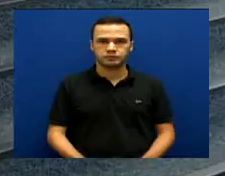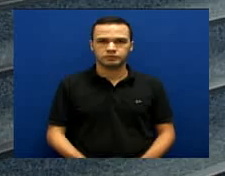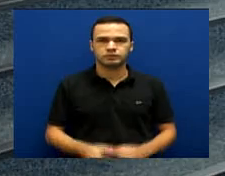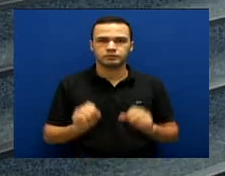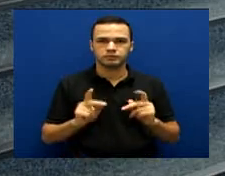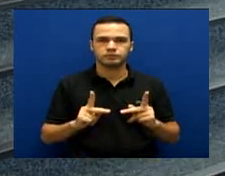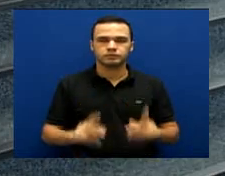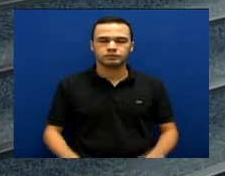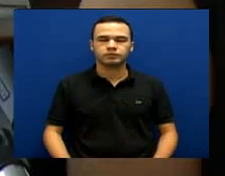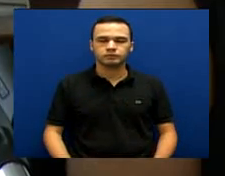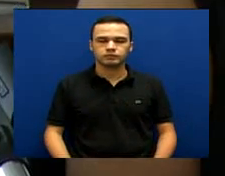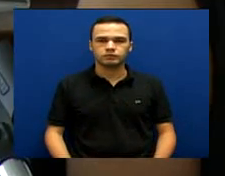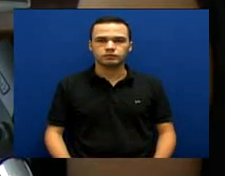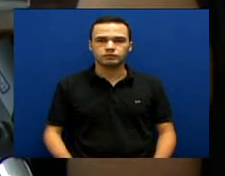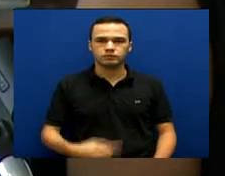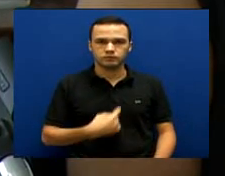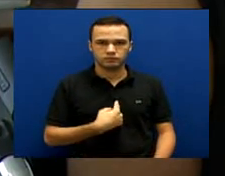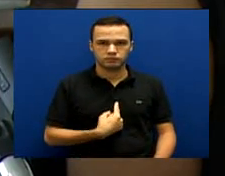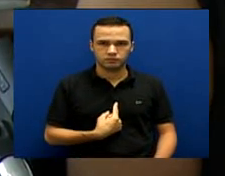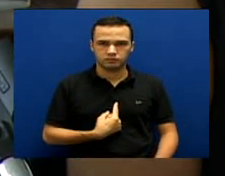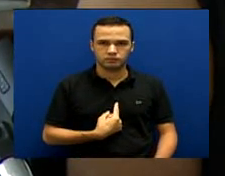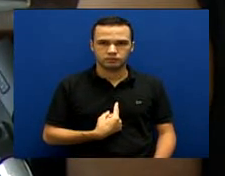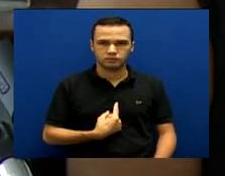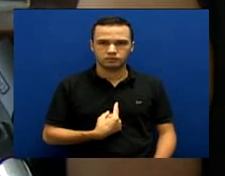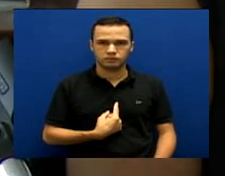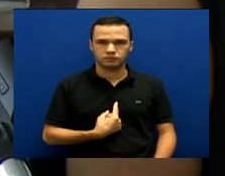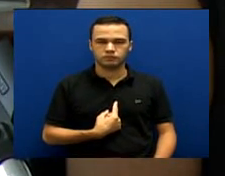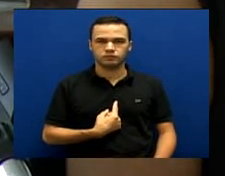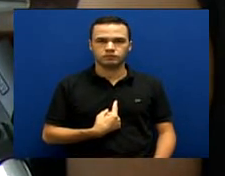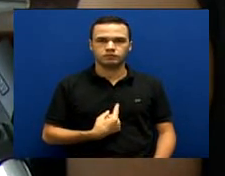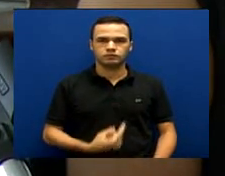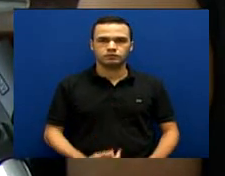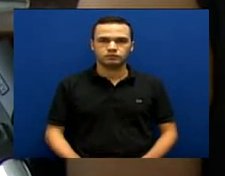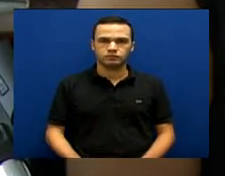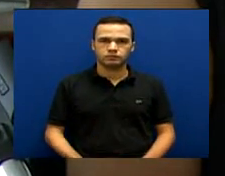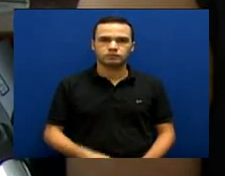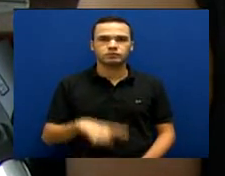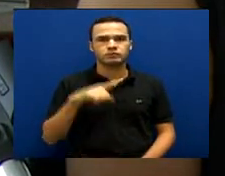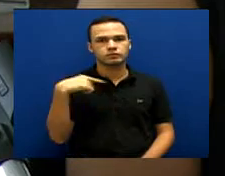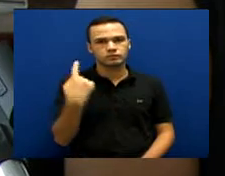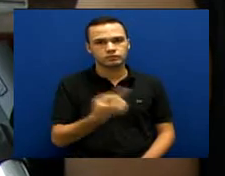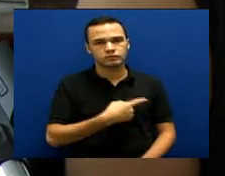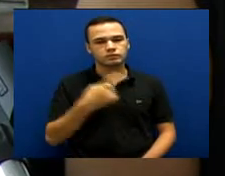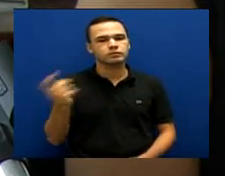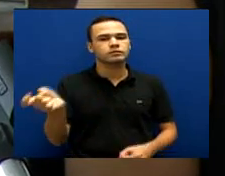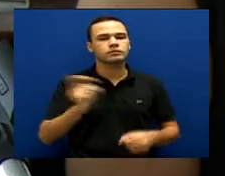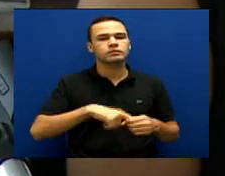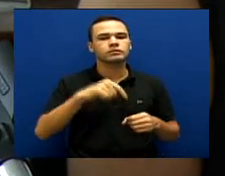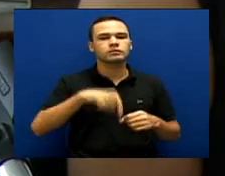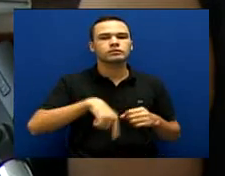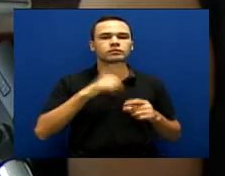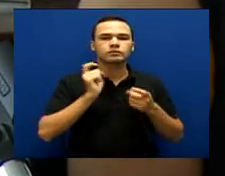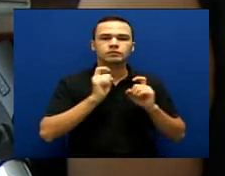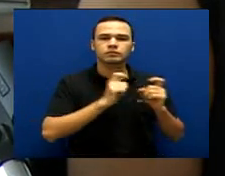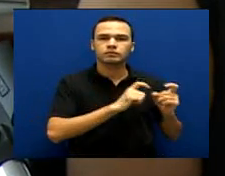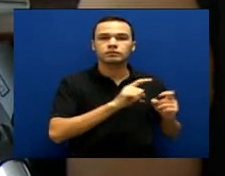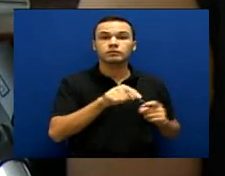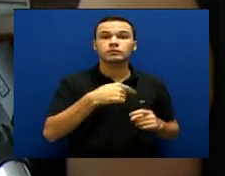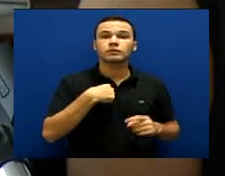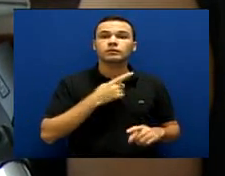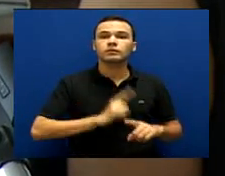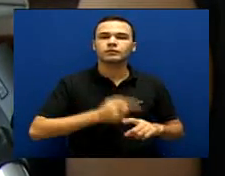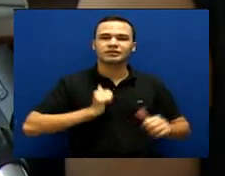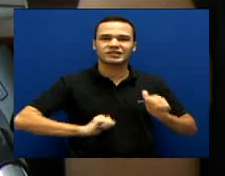olhe eu a gente vem para uma reunião e vem com